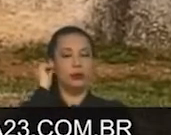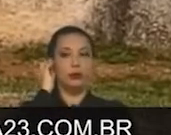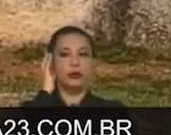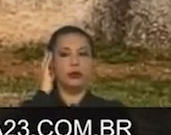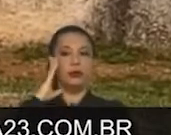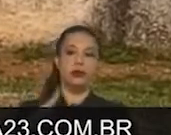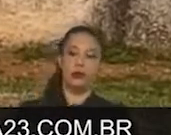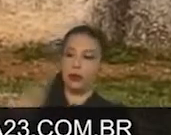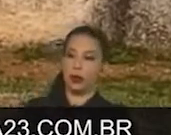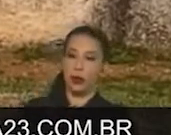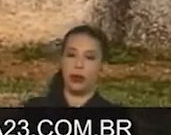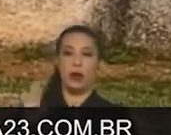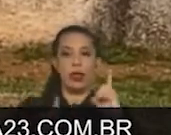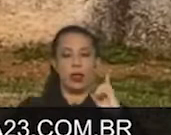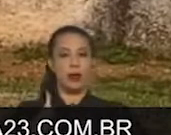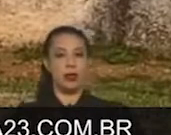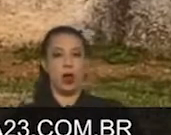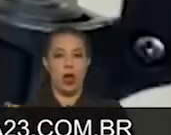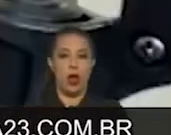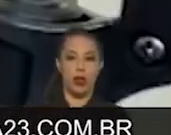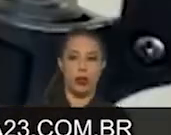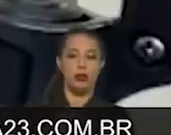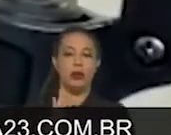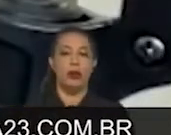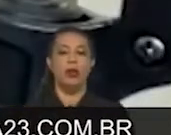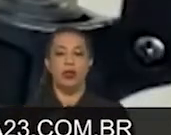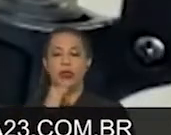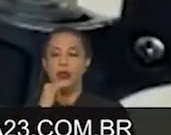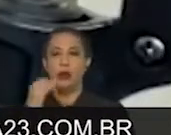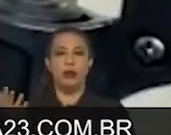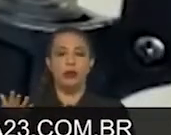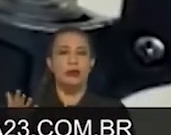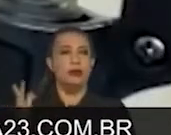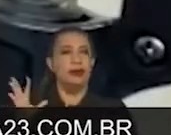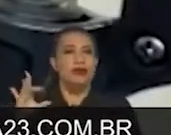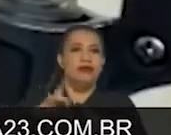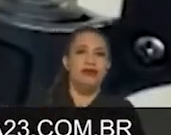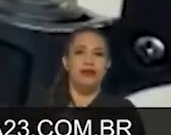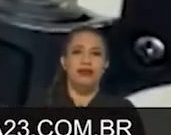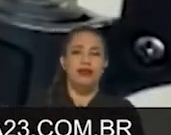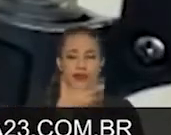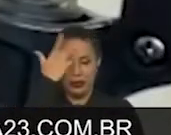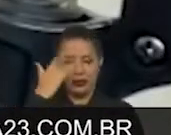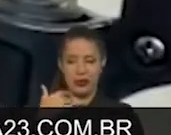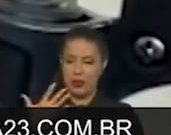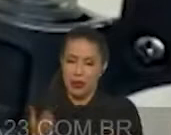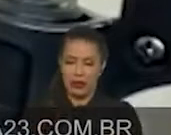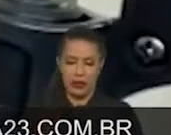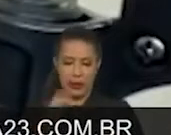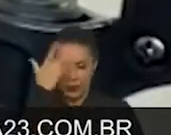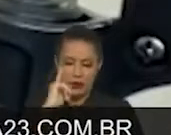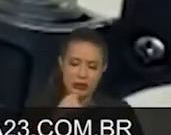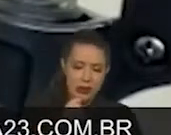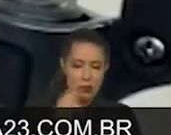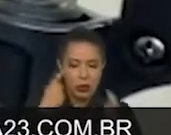a depressão se instalava paulatinamente. Eu não me encaixava nesse estereótipo de uma pessoa triste, que está sempre chorando.